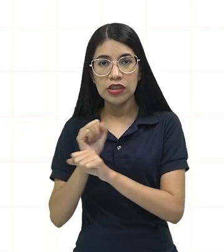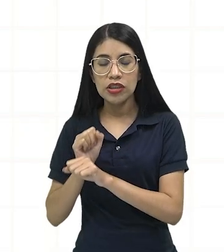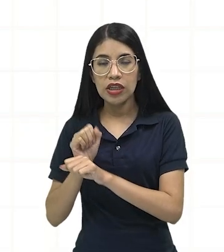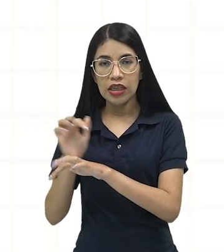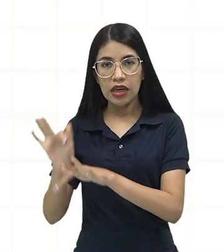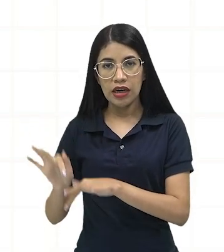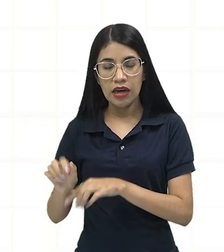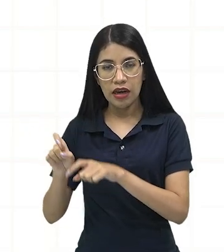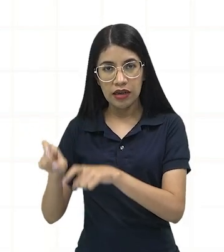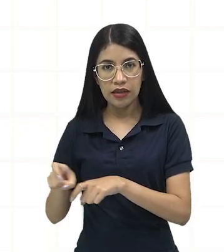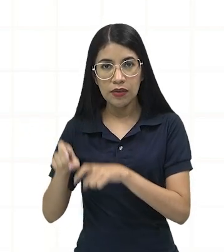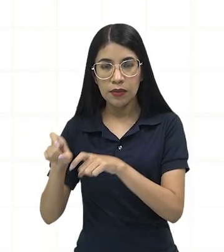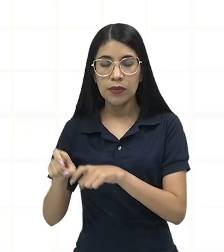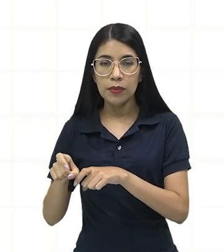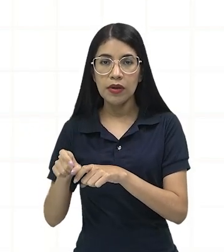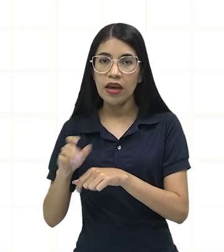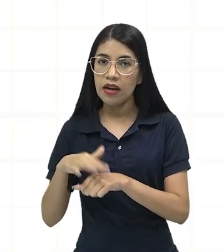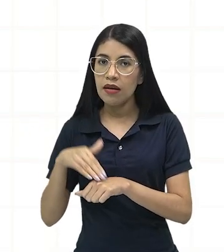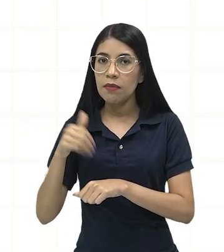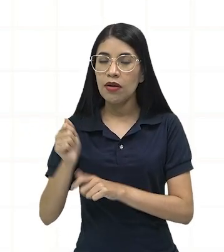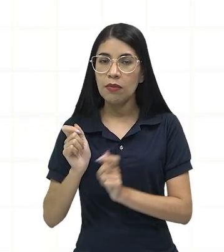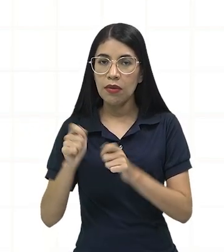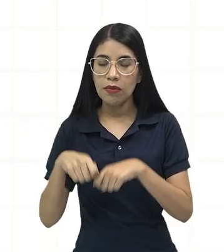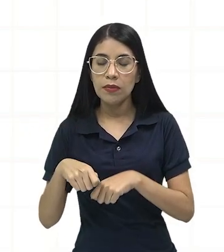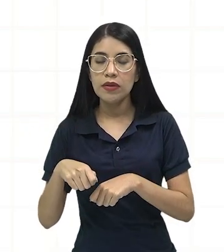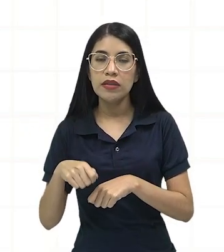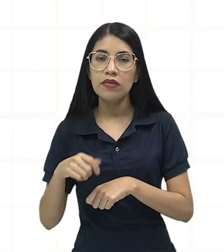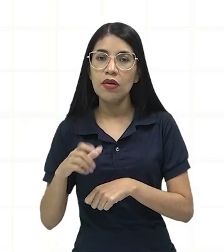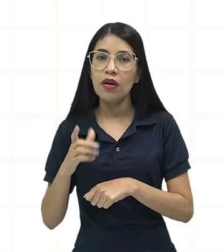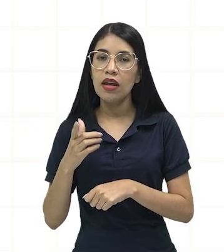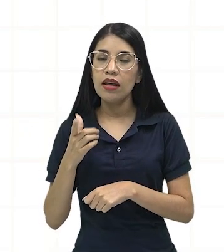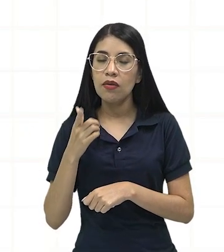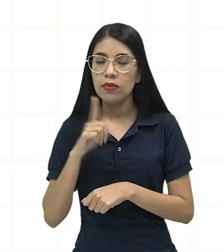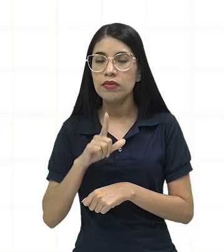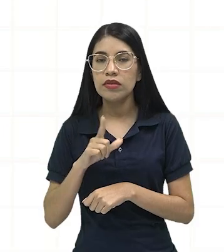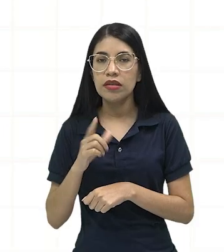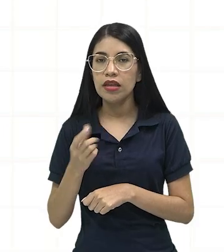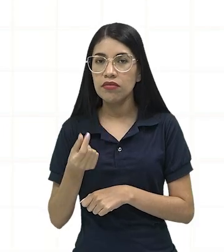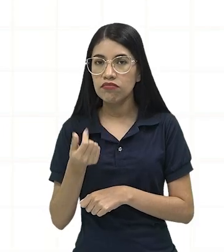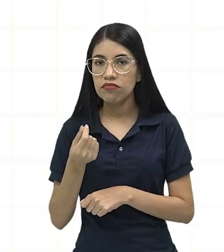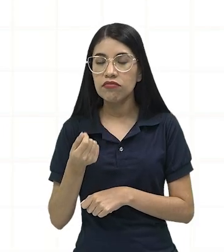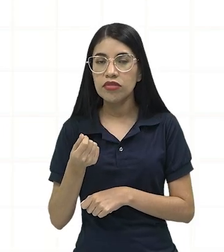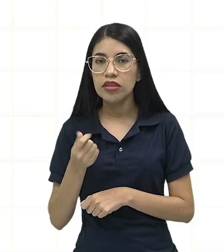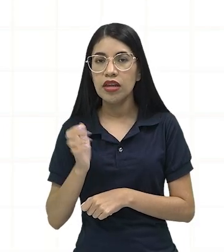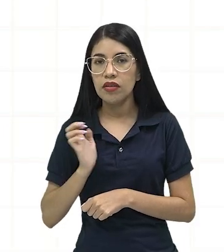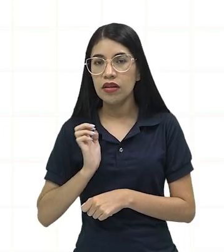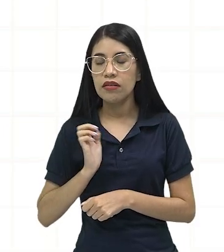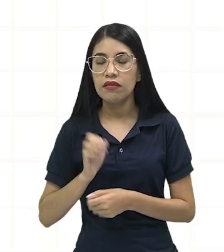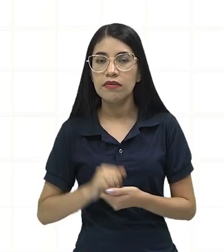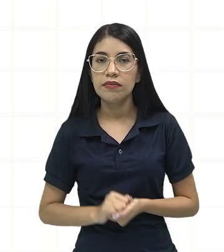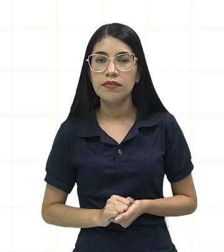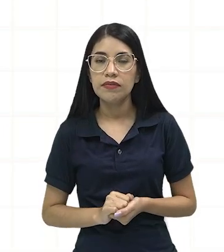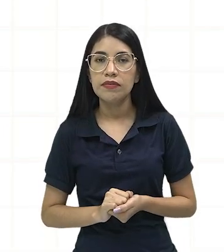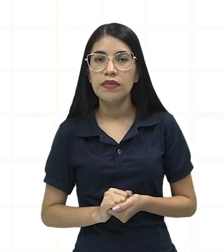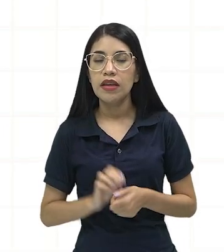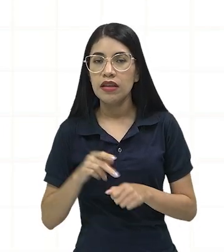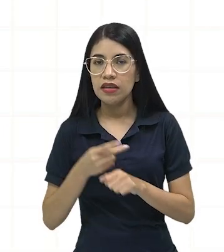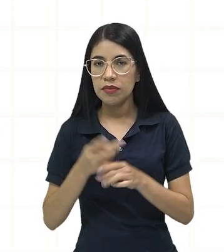a melhor forma de riqueza, tá bom? Vou já falar sobre eles, tá bem? Só para a gente dar uma leve introdução